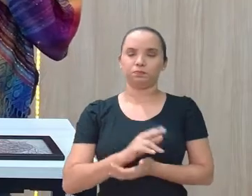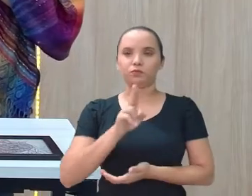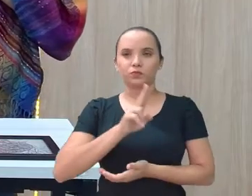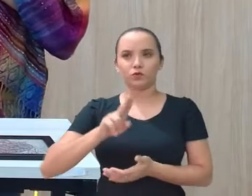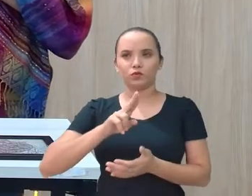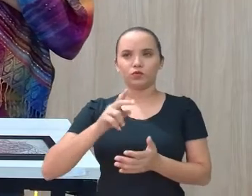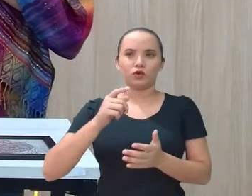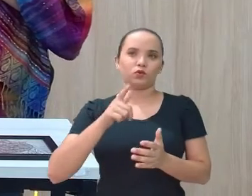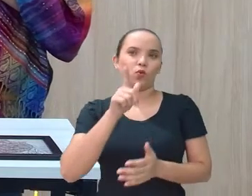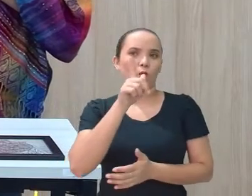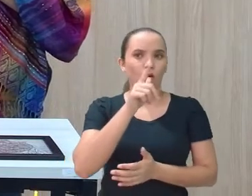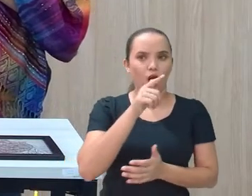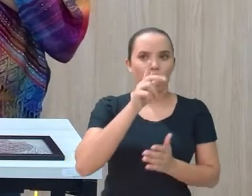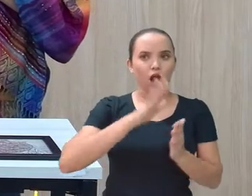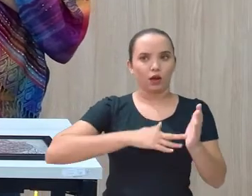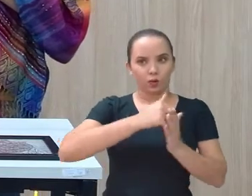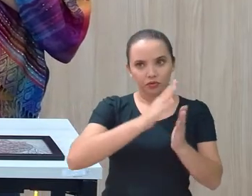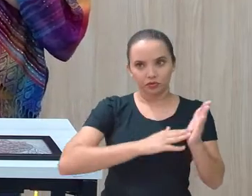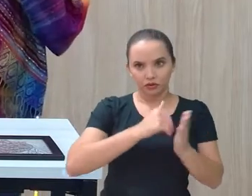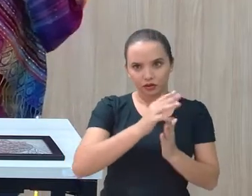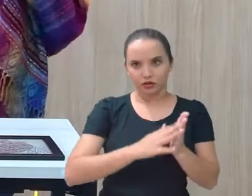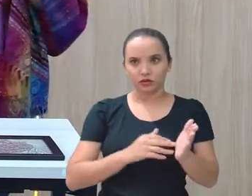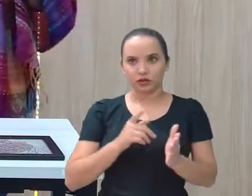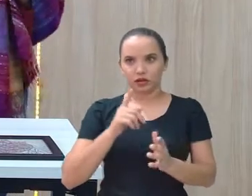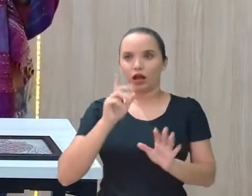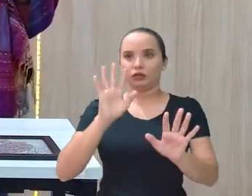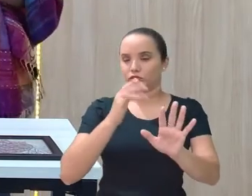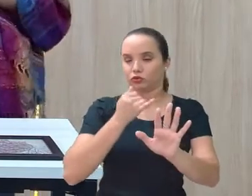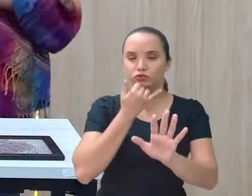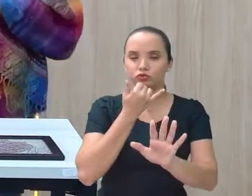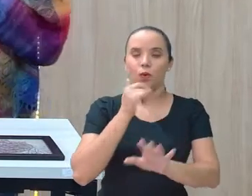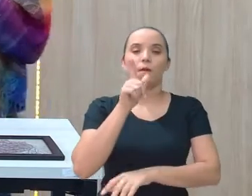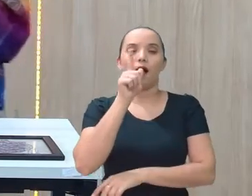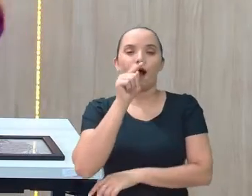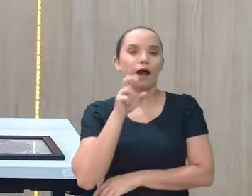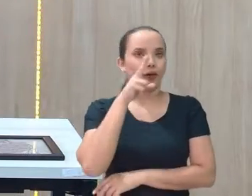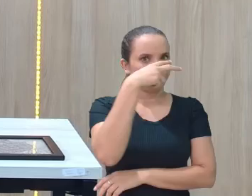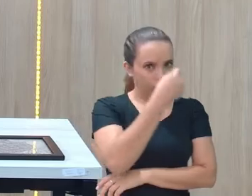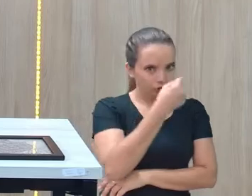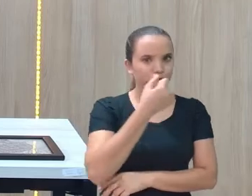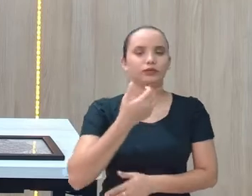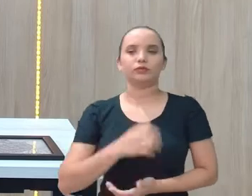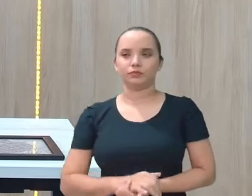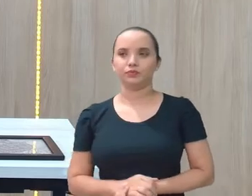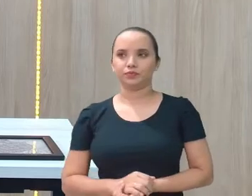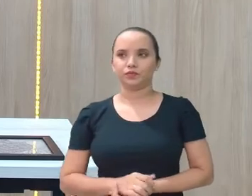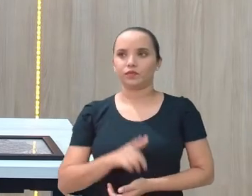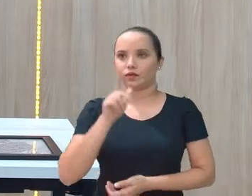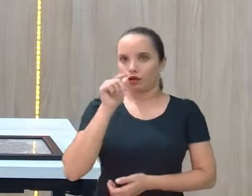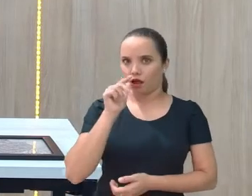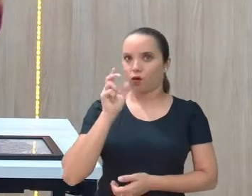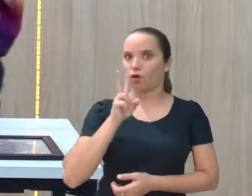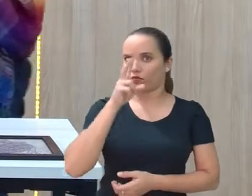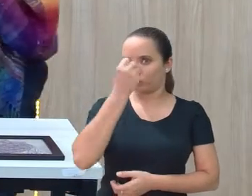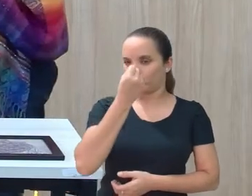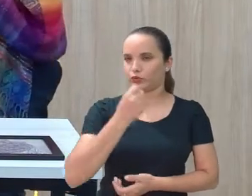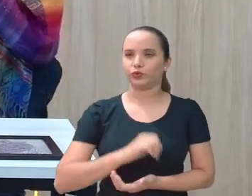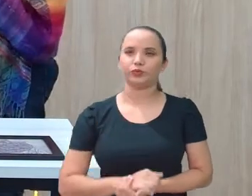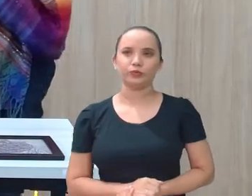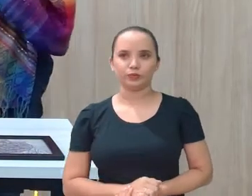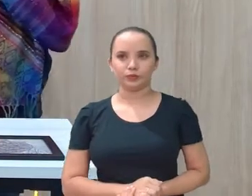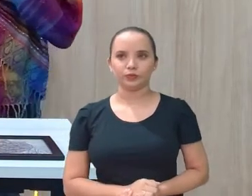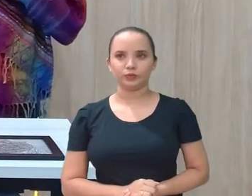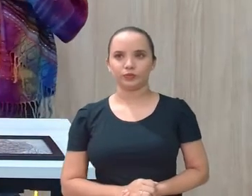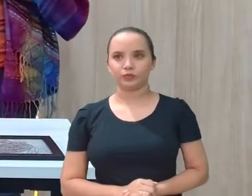água tinta. Água forte, perdão. Essa de cá é água forte, tá, gente? Com a técnica de